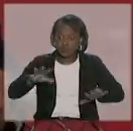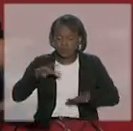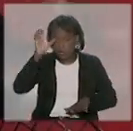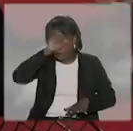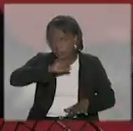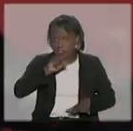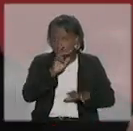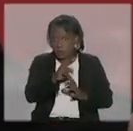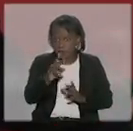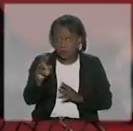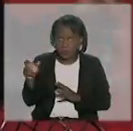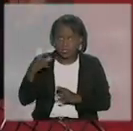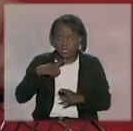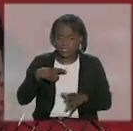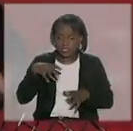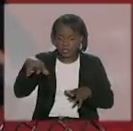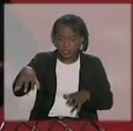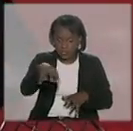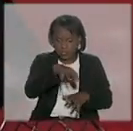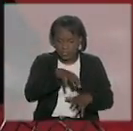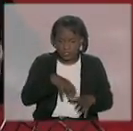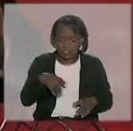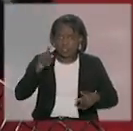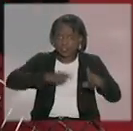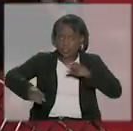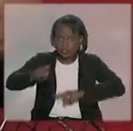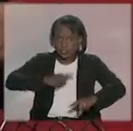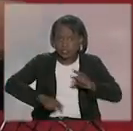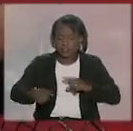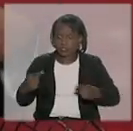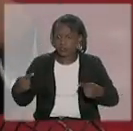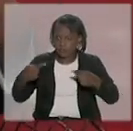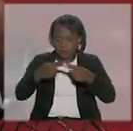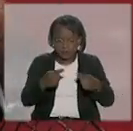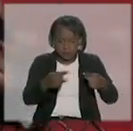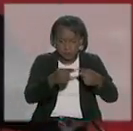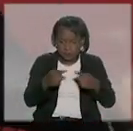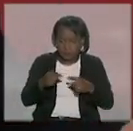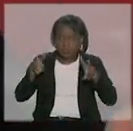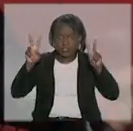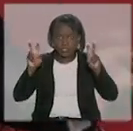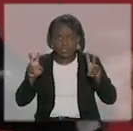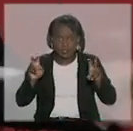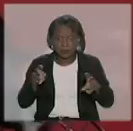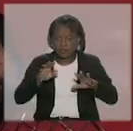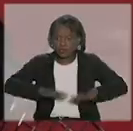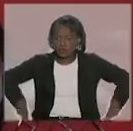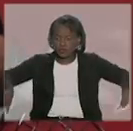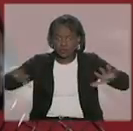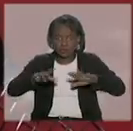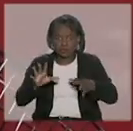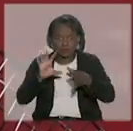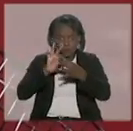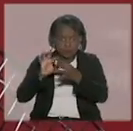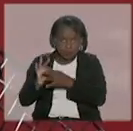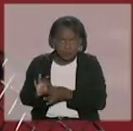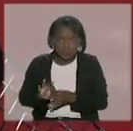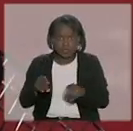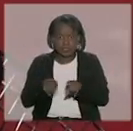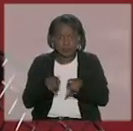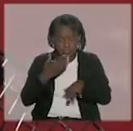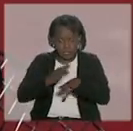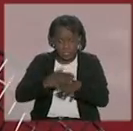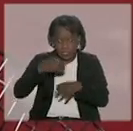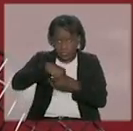maneira, criando setores, tendo uma governança mais transversal, olhando esse tema de todas as pontas e também na